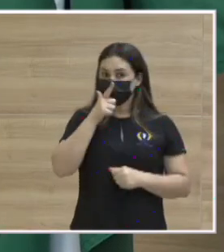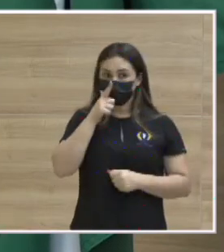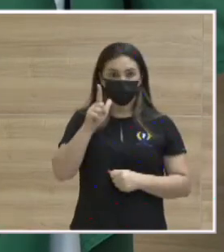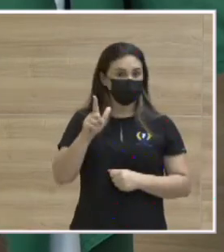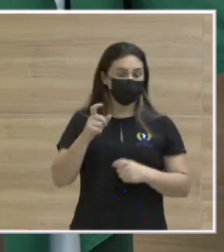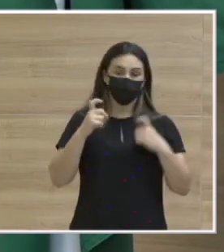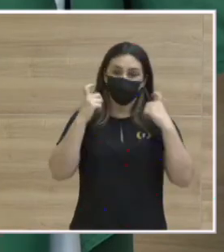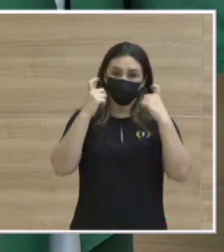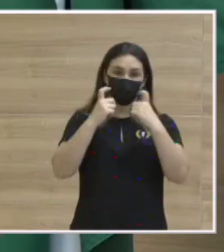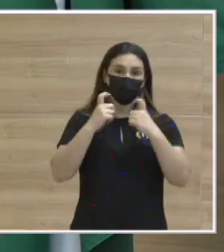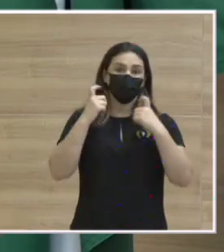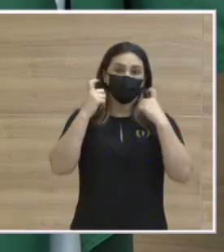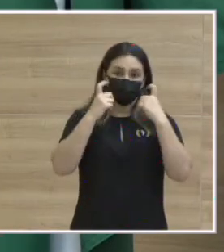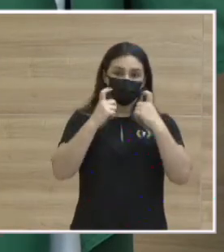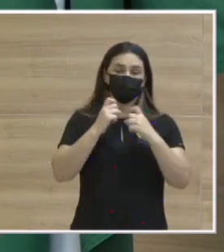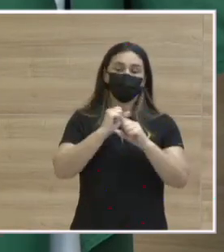A preocupação será quando cessarem.